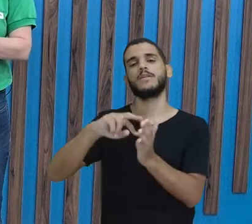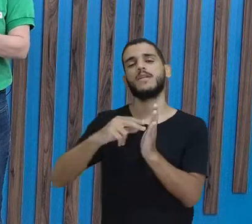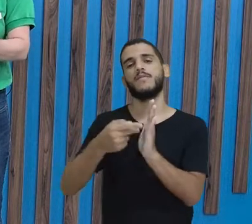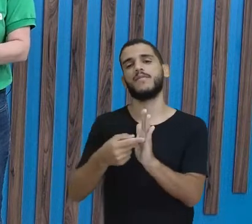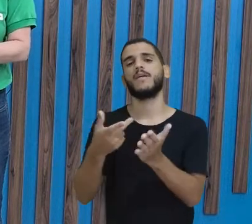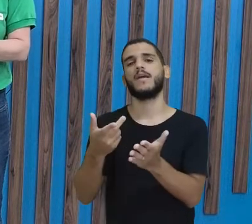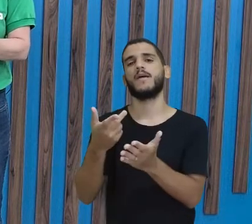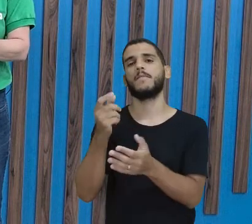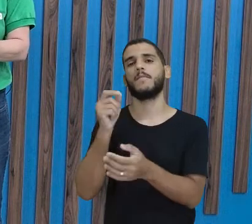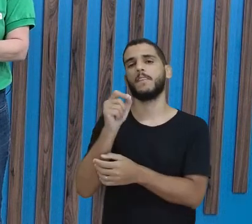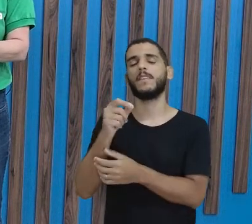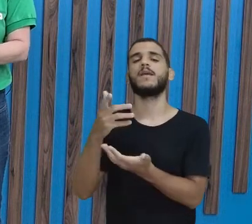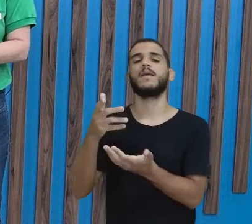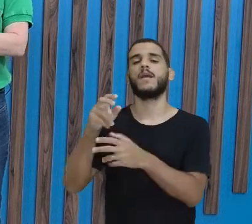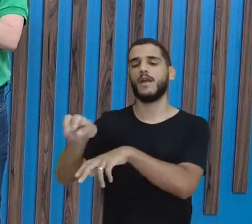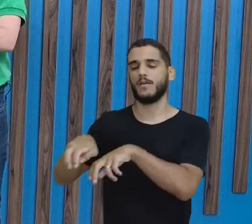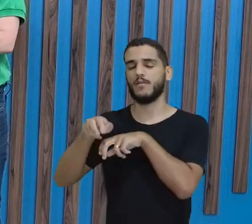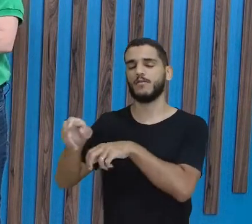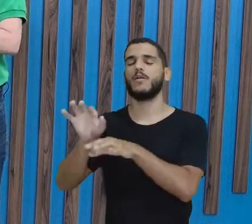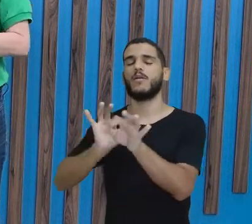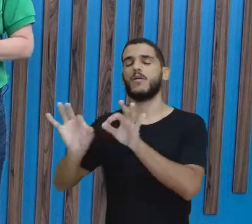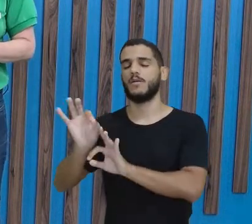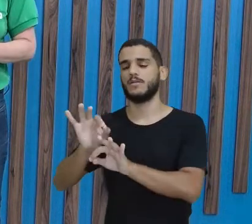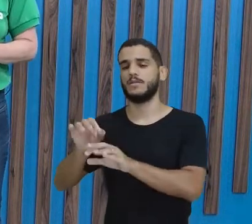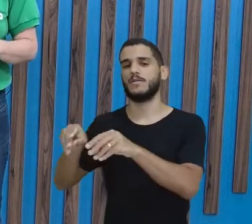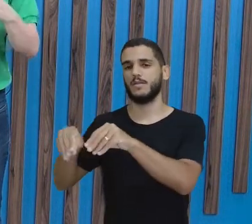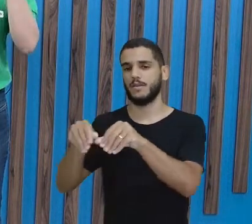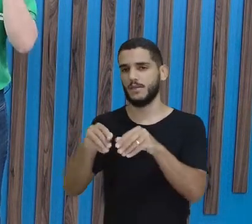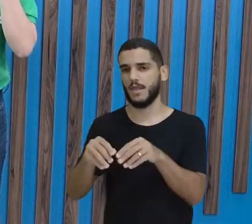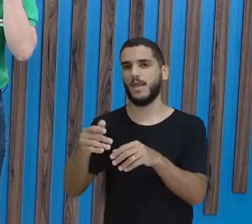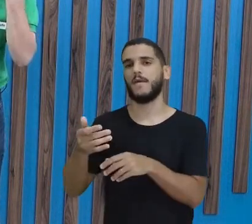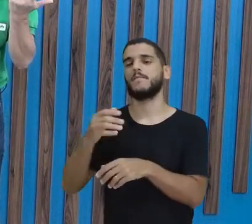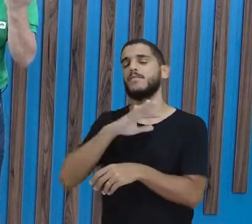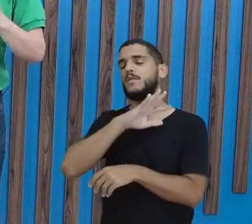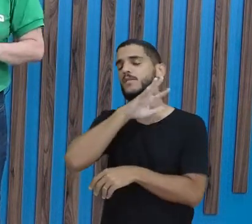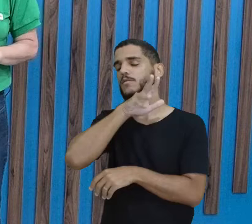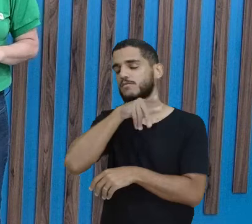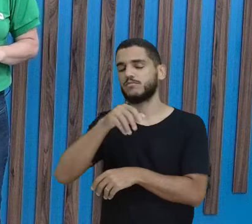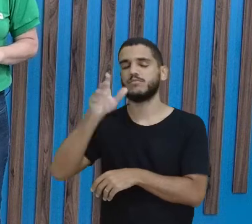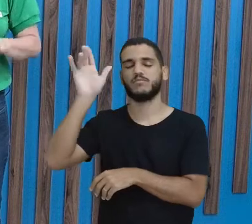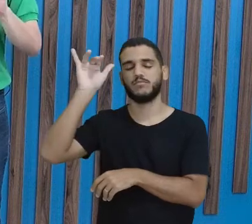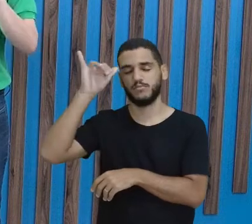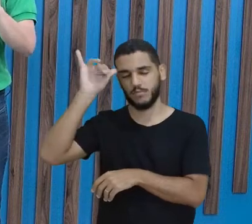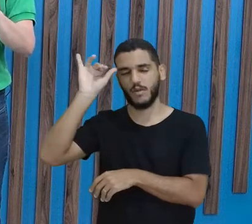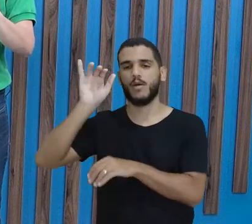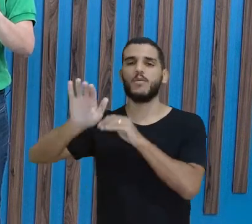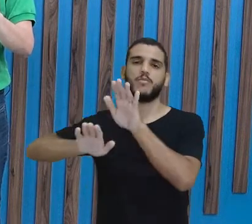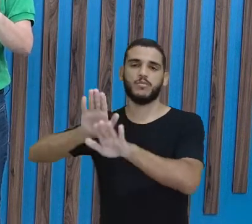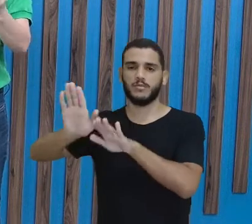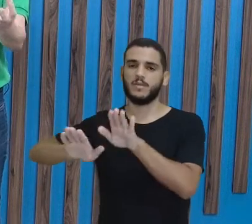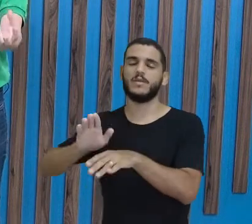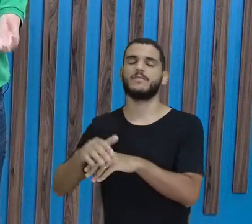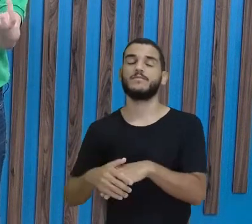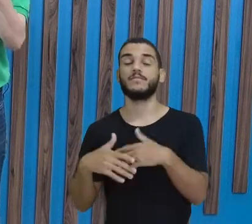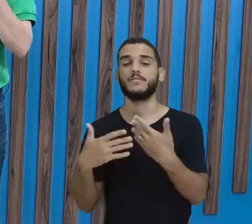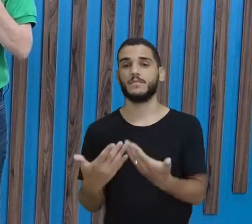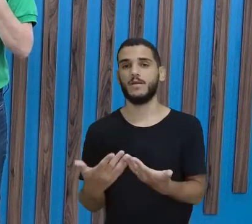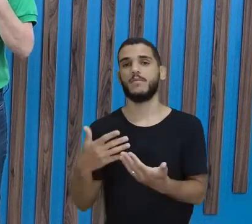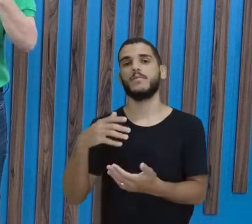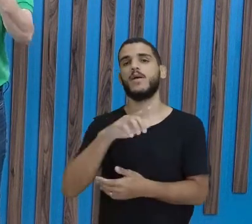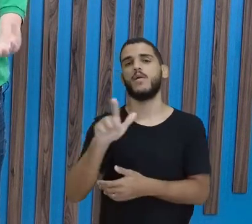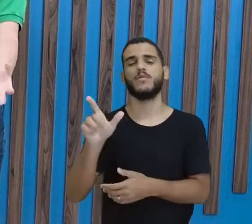né? Atividades vinculadas ao setor primário. O que é isso? Extrativismo, agricultura e pecuária. Eu falei aqui